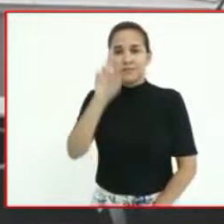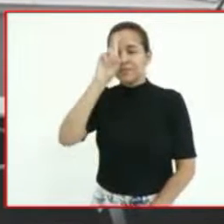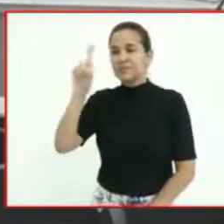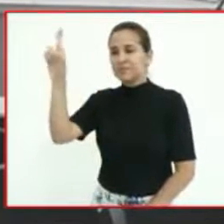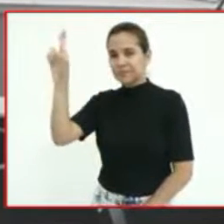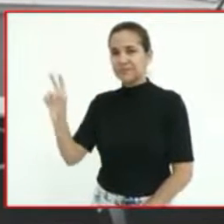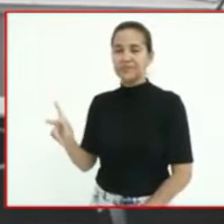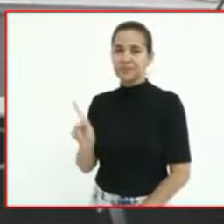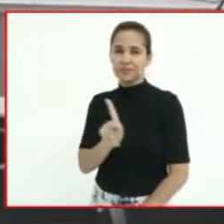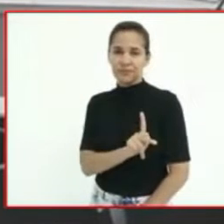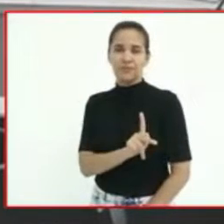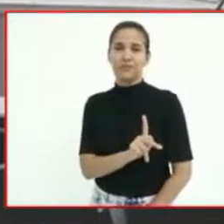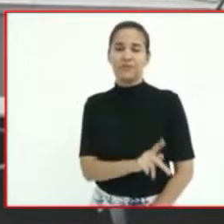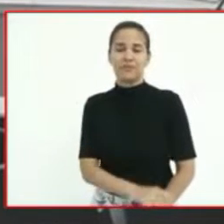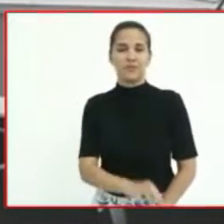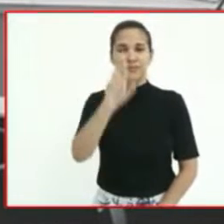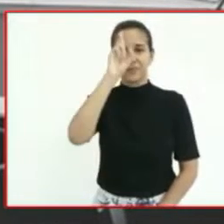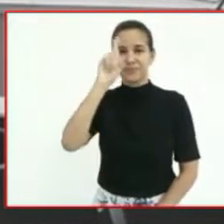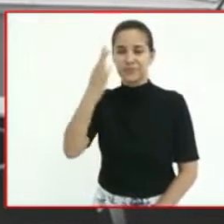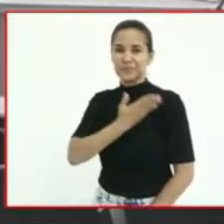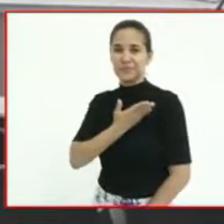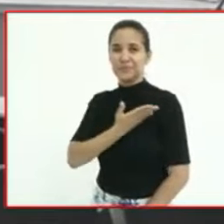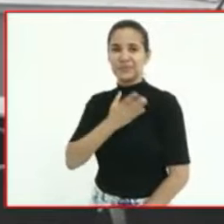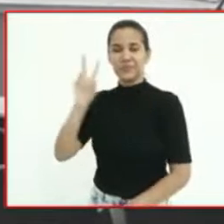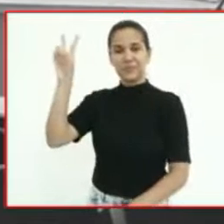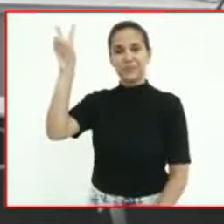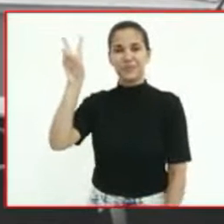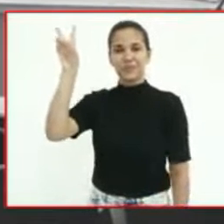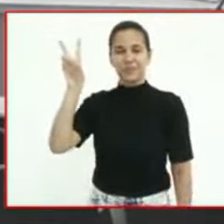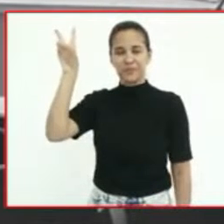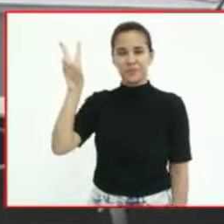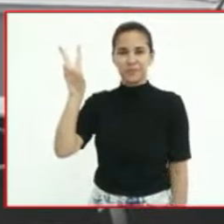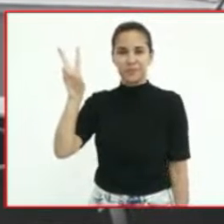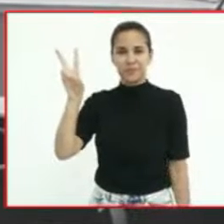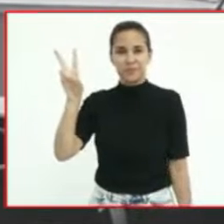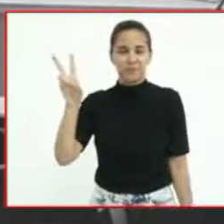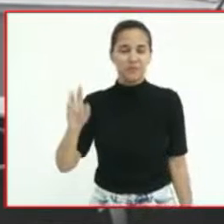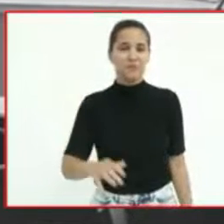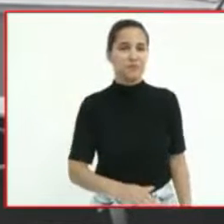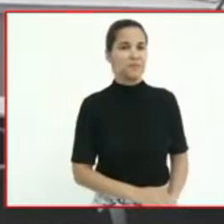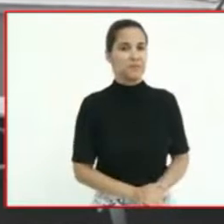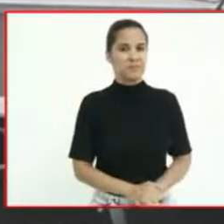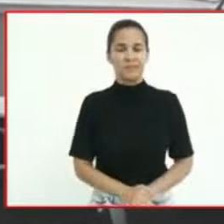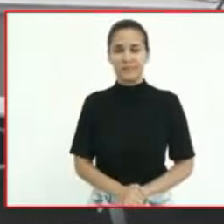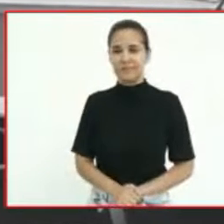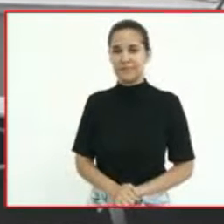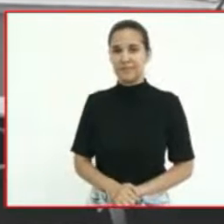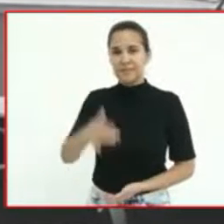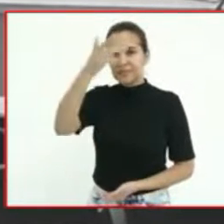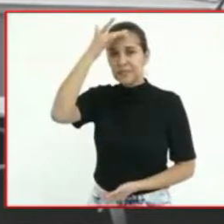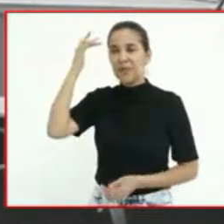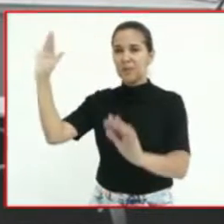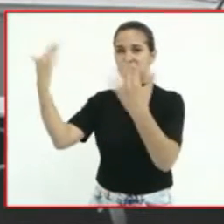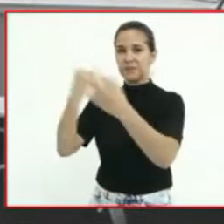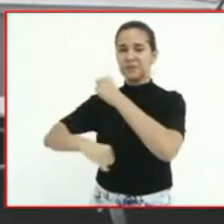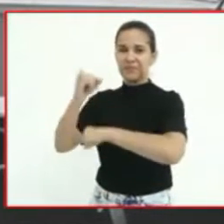Senhor presidente, caros colegas vereadores, assistente, internauta,